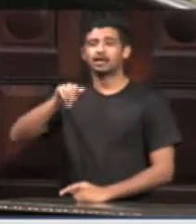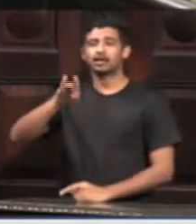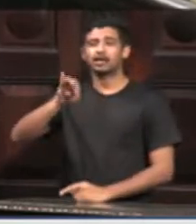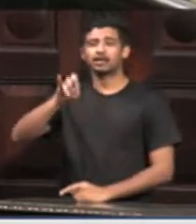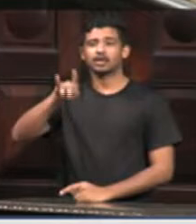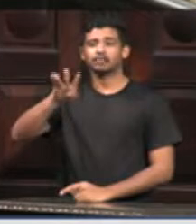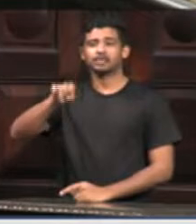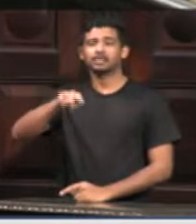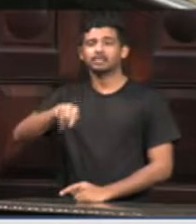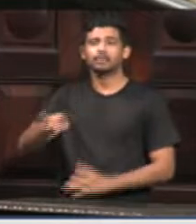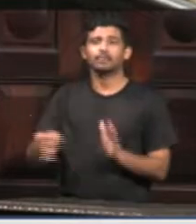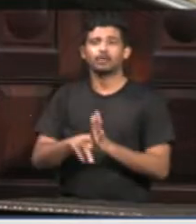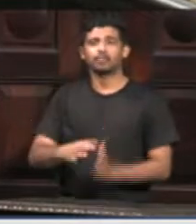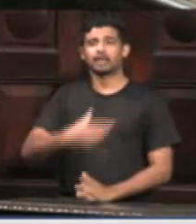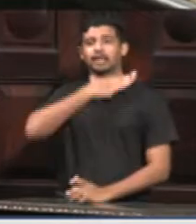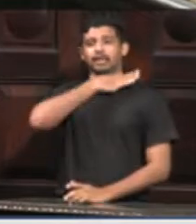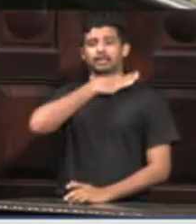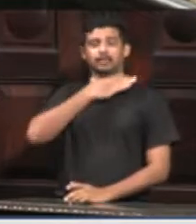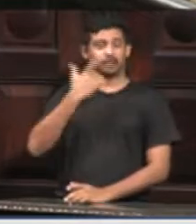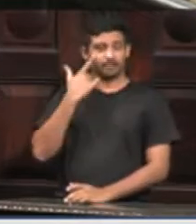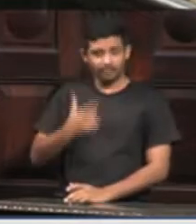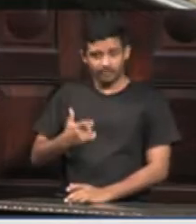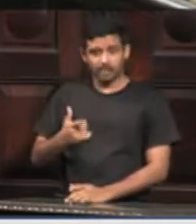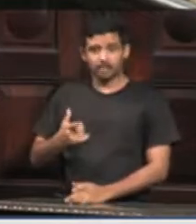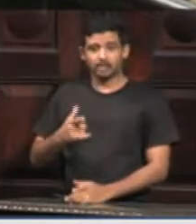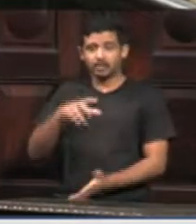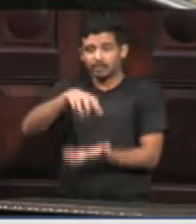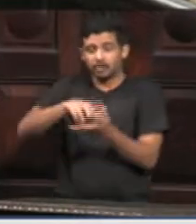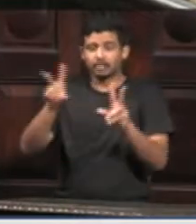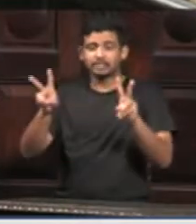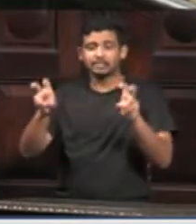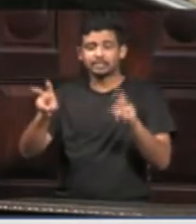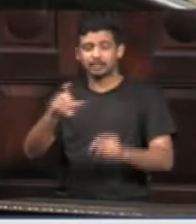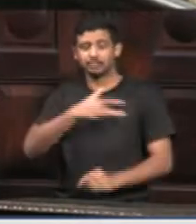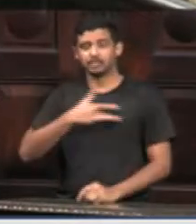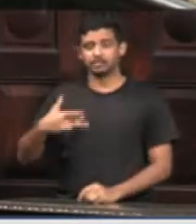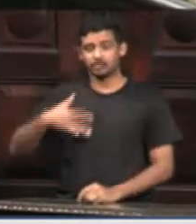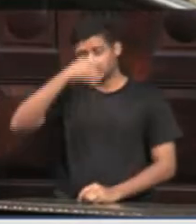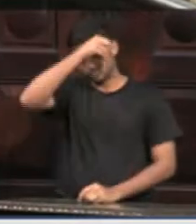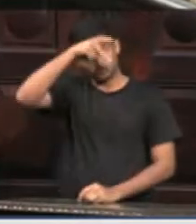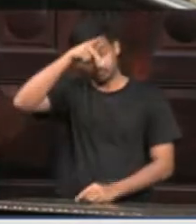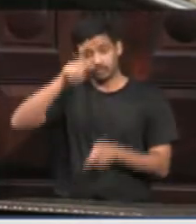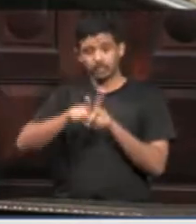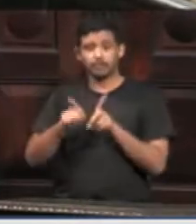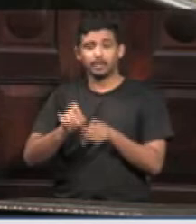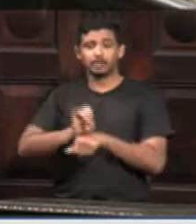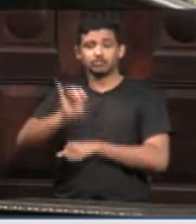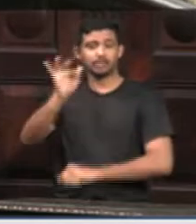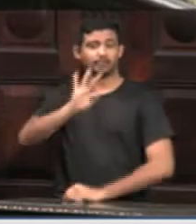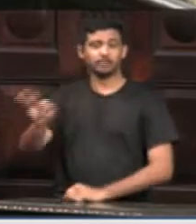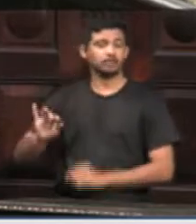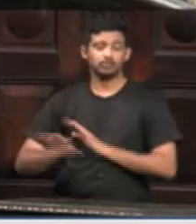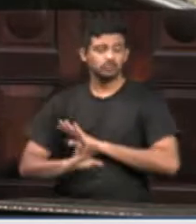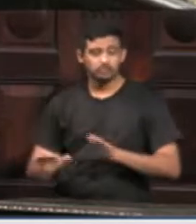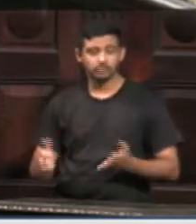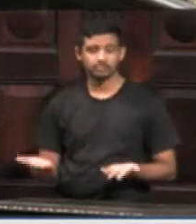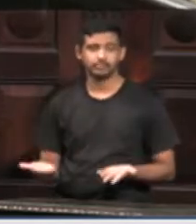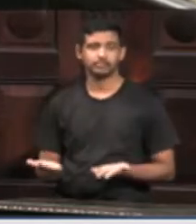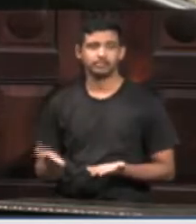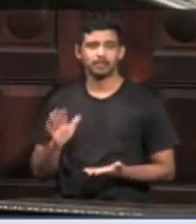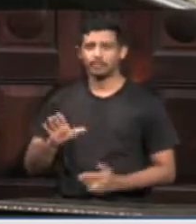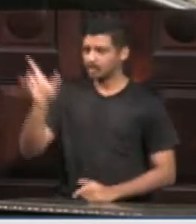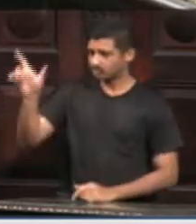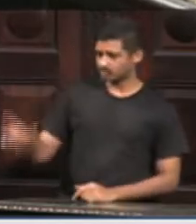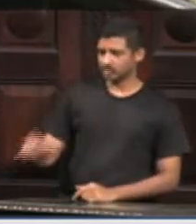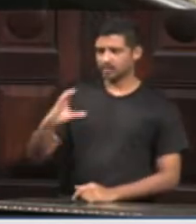crise para tratar da saúde pública do município, do Estado e federal. Só isso. E